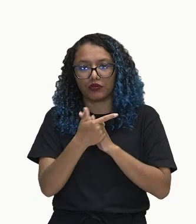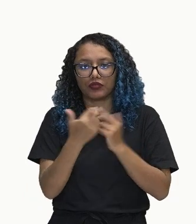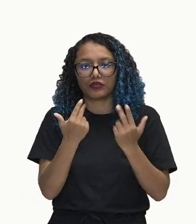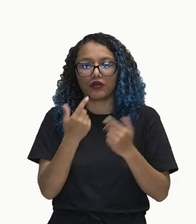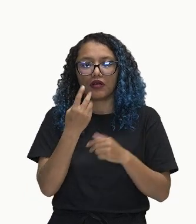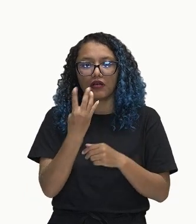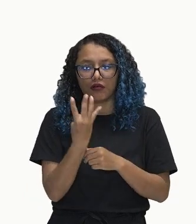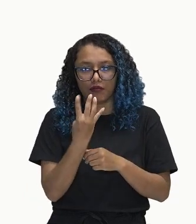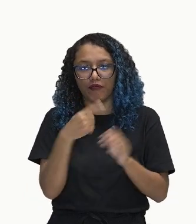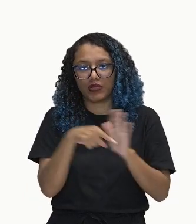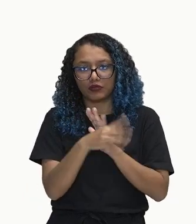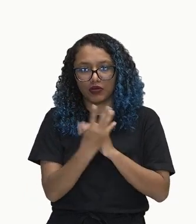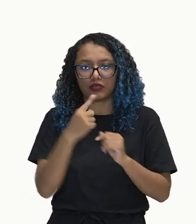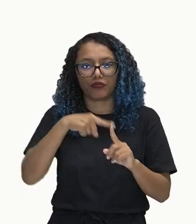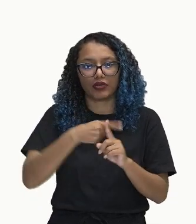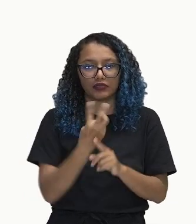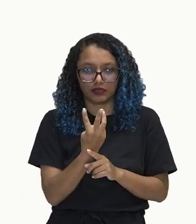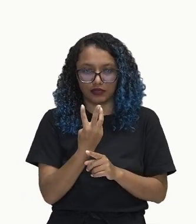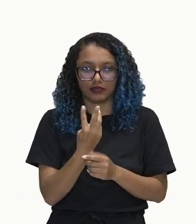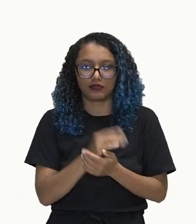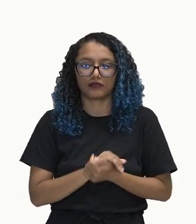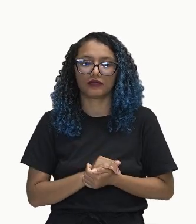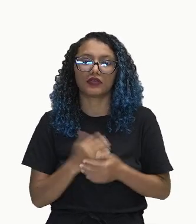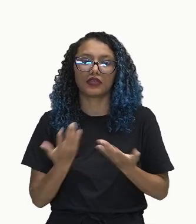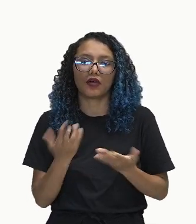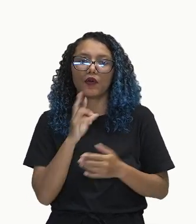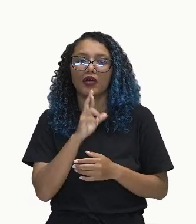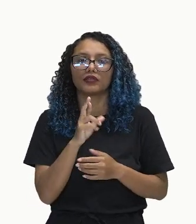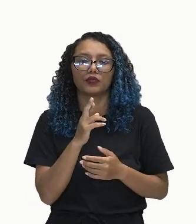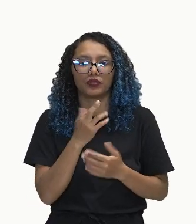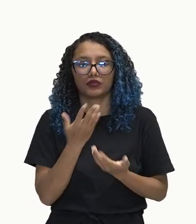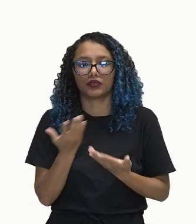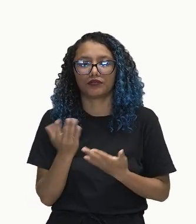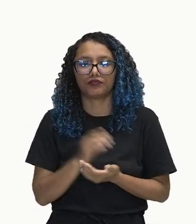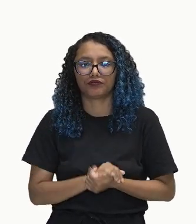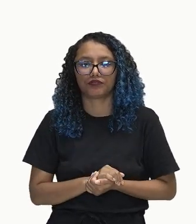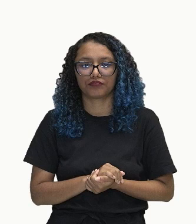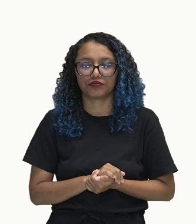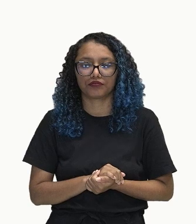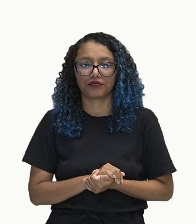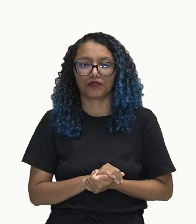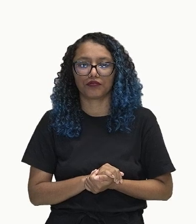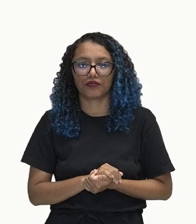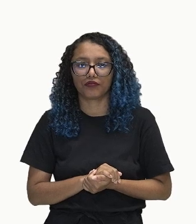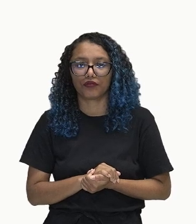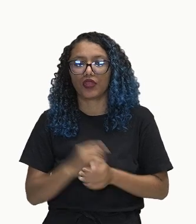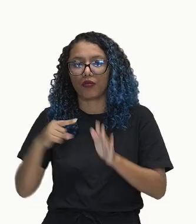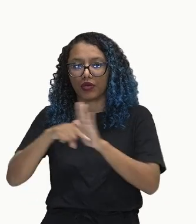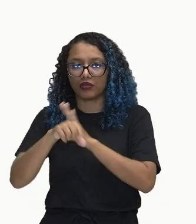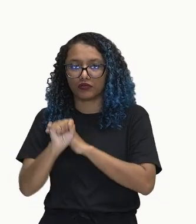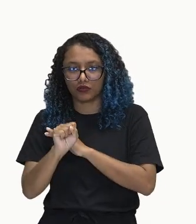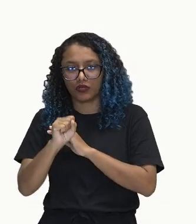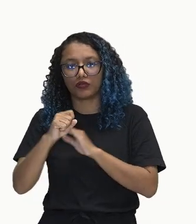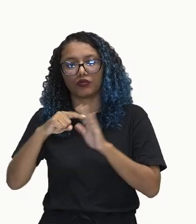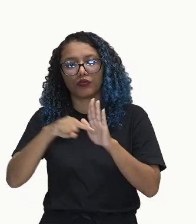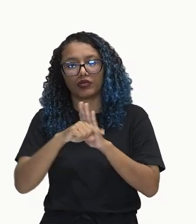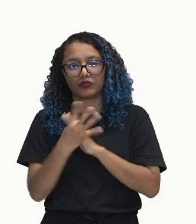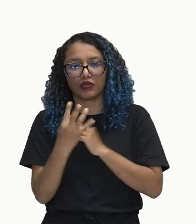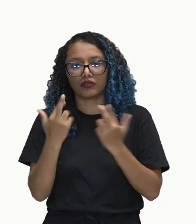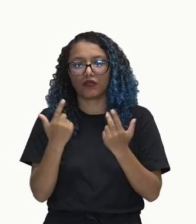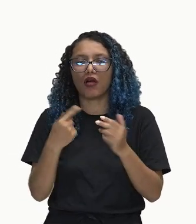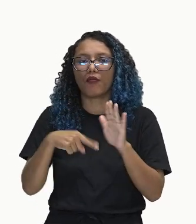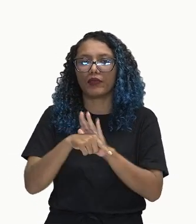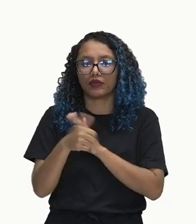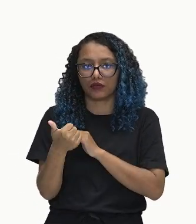3, tá? E aí, finalmente, esse p de menos 2 a gente vai ter menos 8 com menos 4 é menos